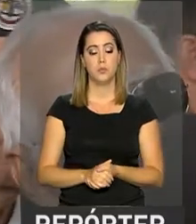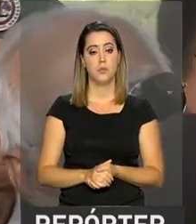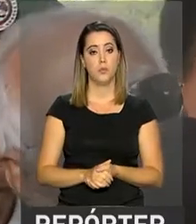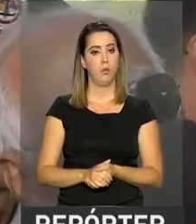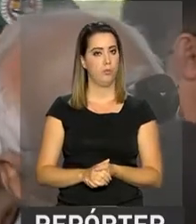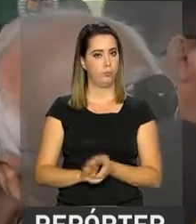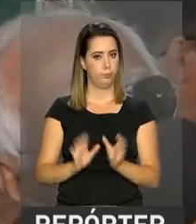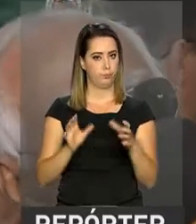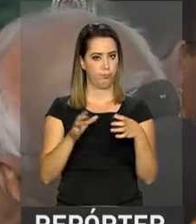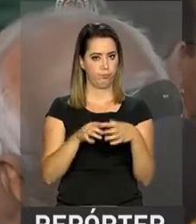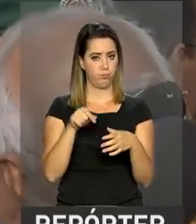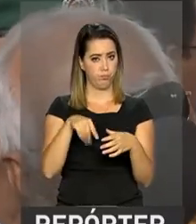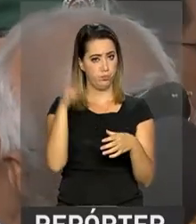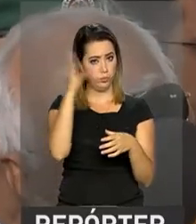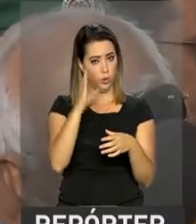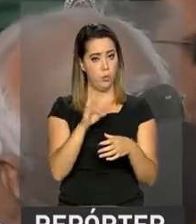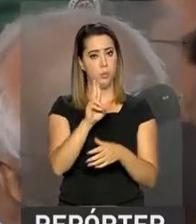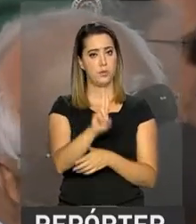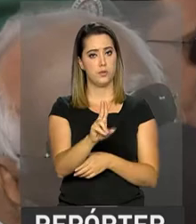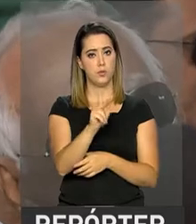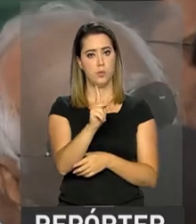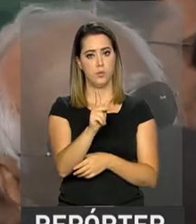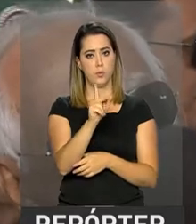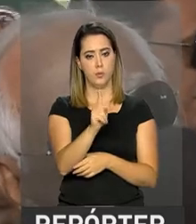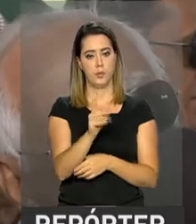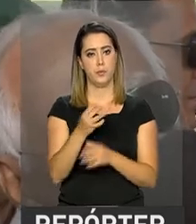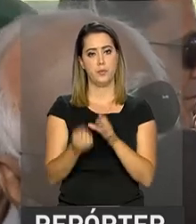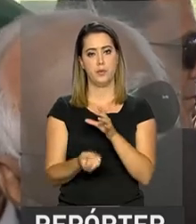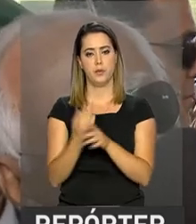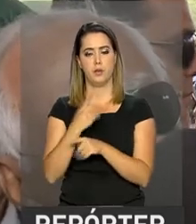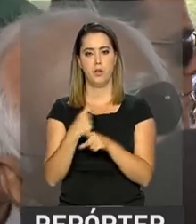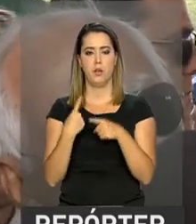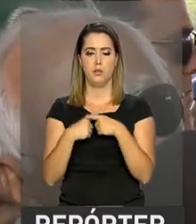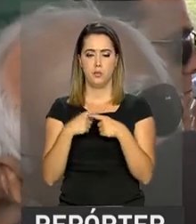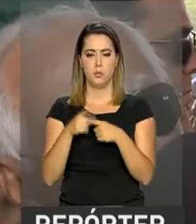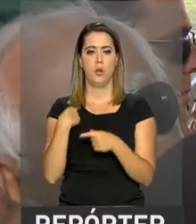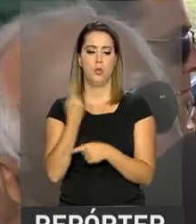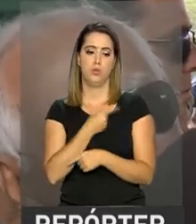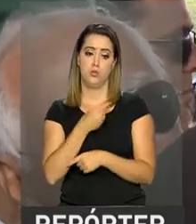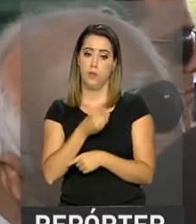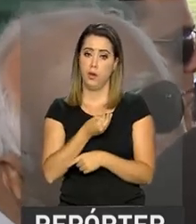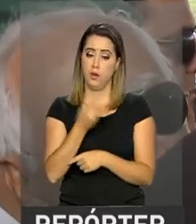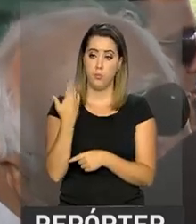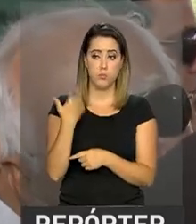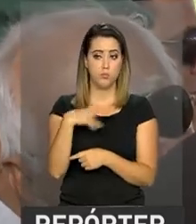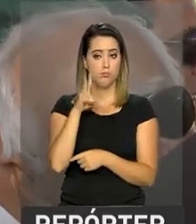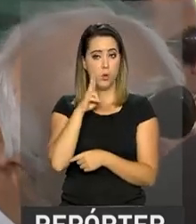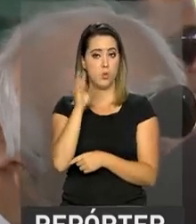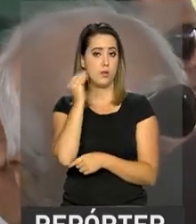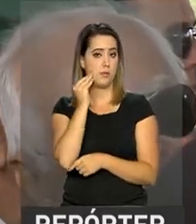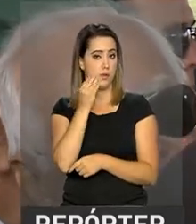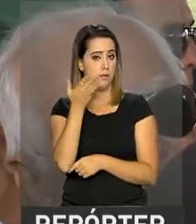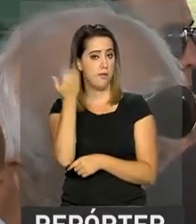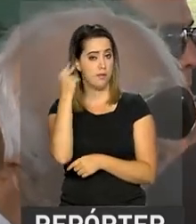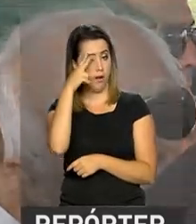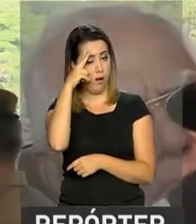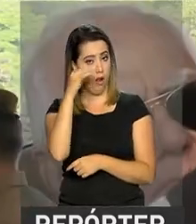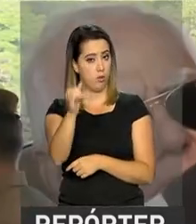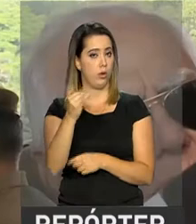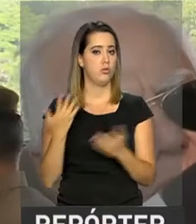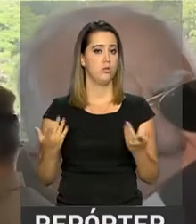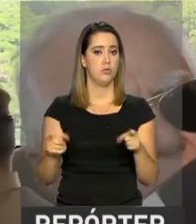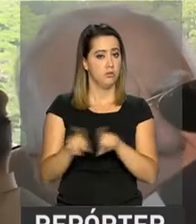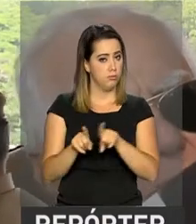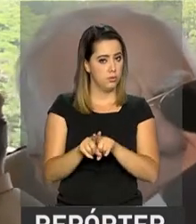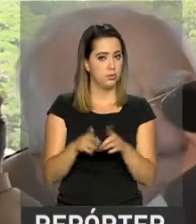nascem, evidentemente, que não apenas da experiência no Haiti, das Forças Armadas, mas em grande parte a partir do que nós aprendemos lá. E